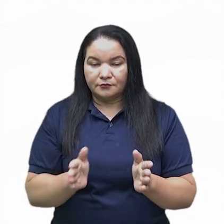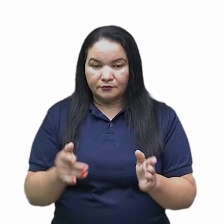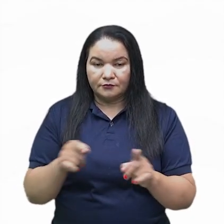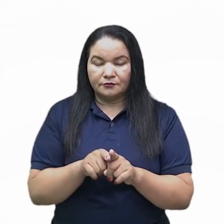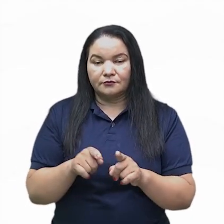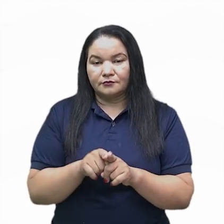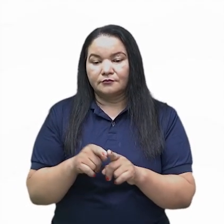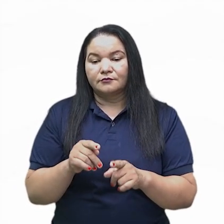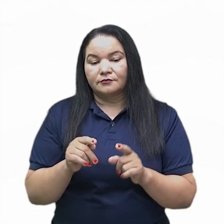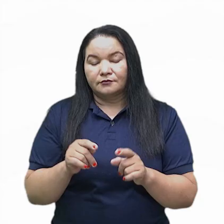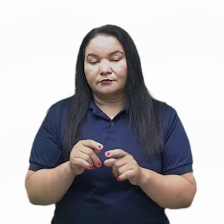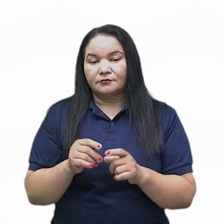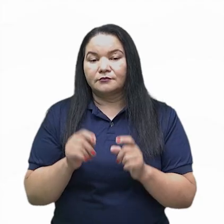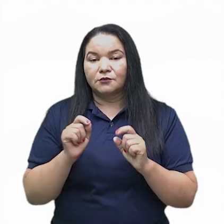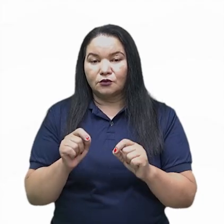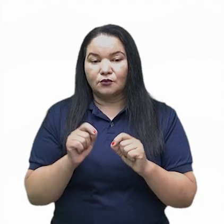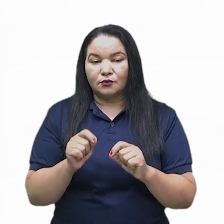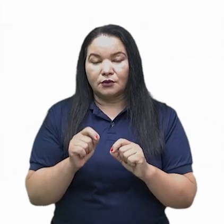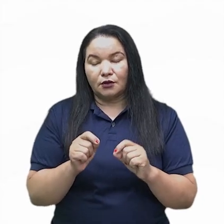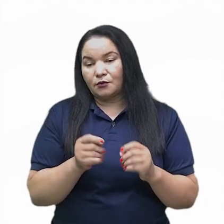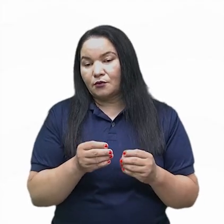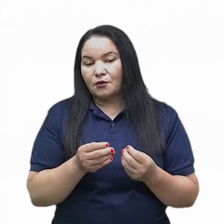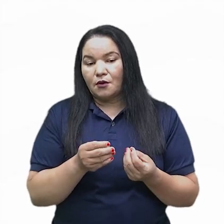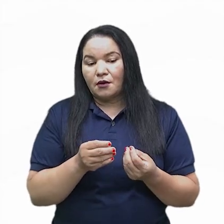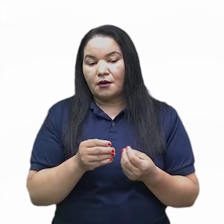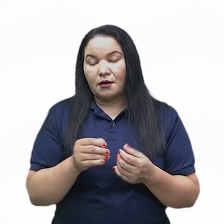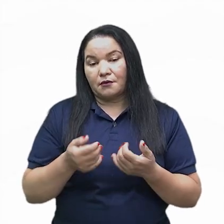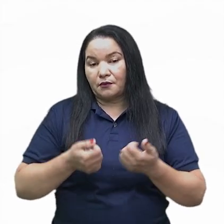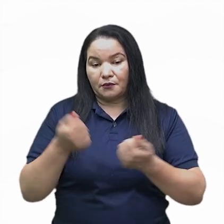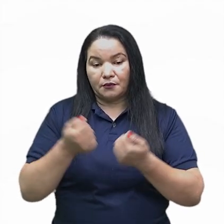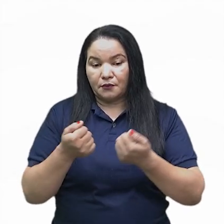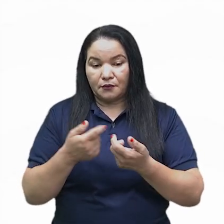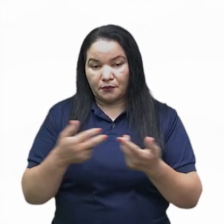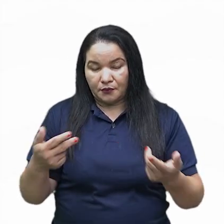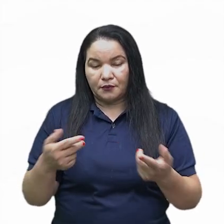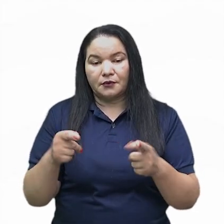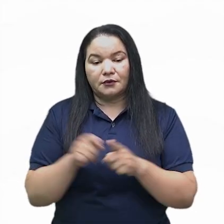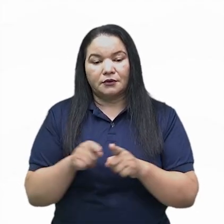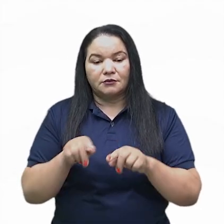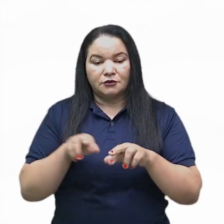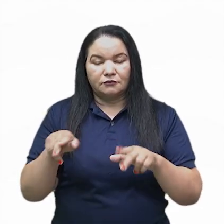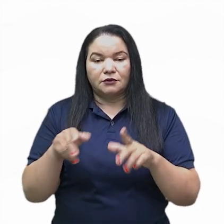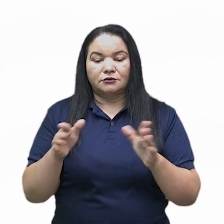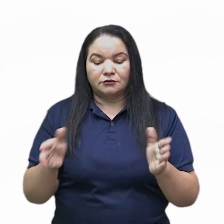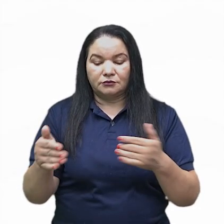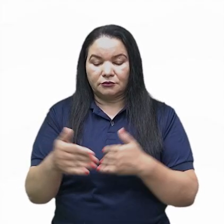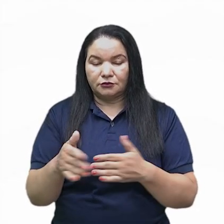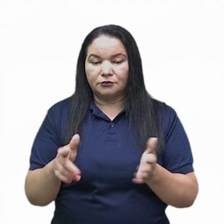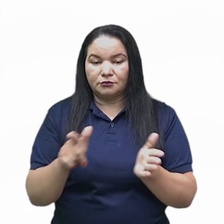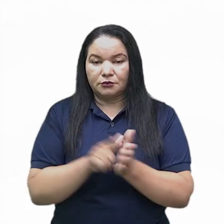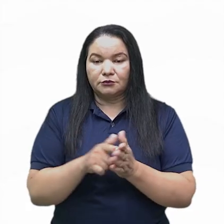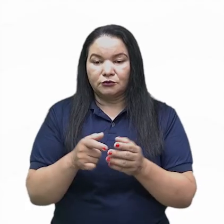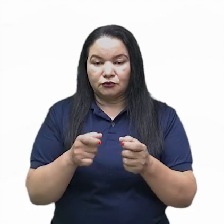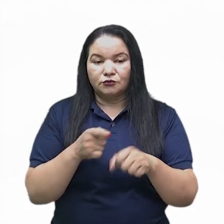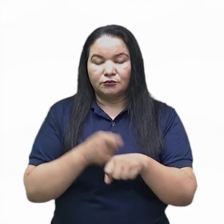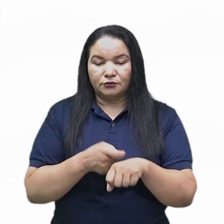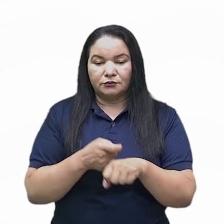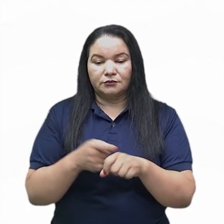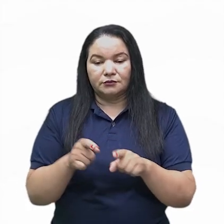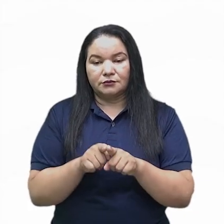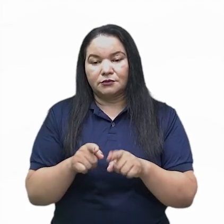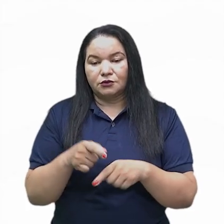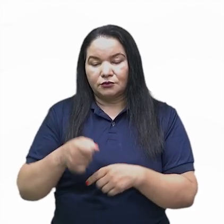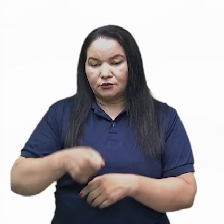embalagens secundárias para transporte dos produtos, e aí a velha e conhecida caixa de papelão, e ainda sacos plásticos